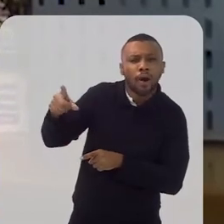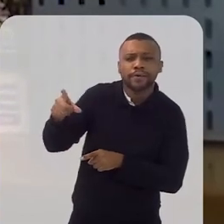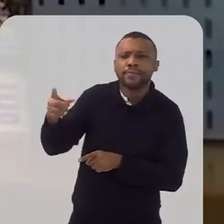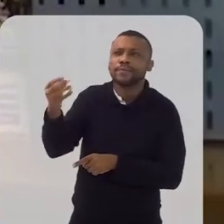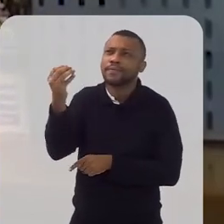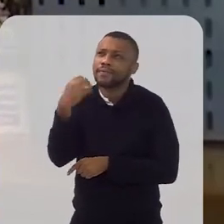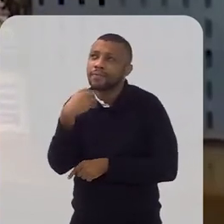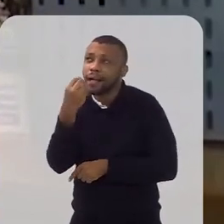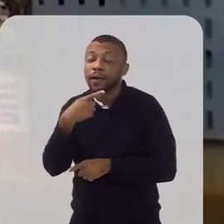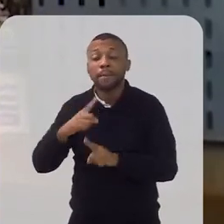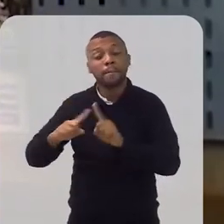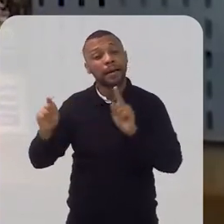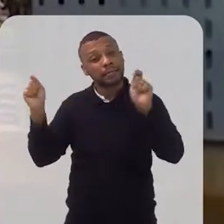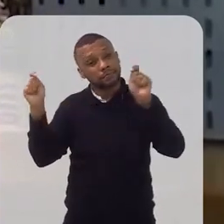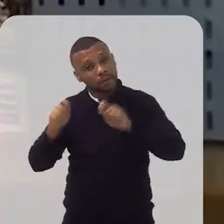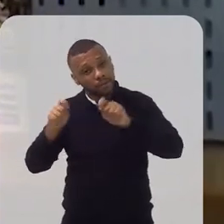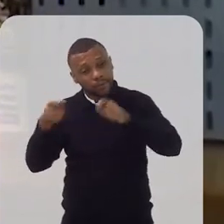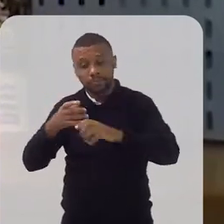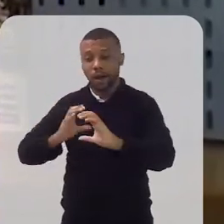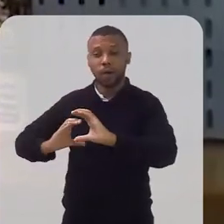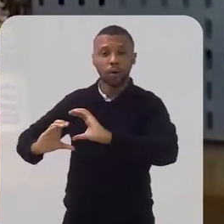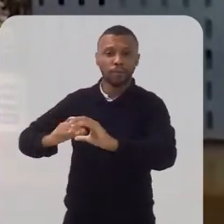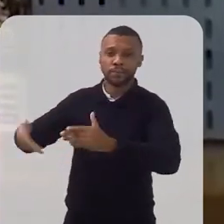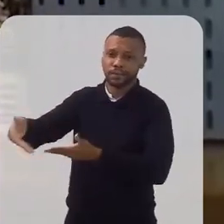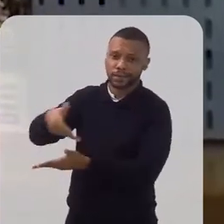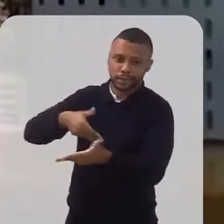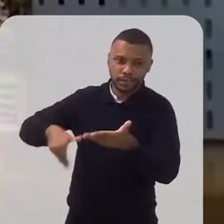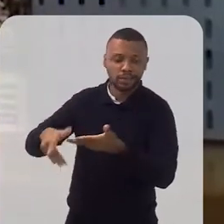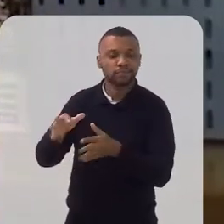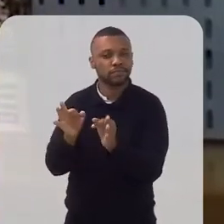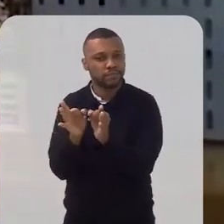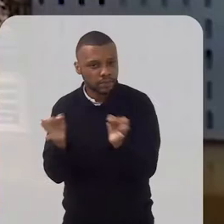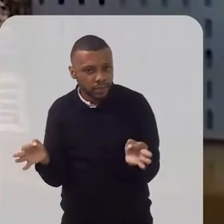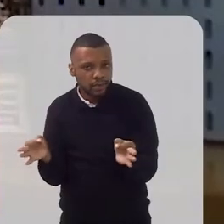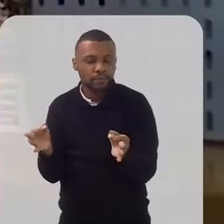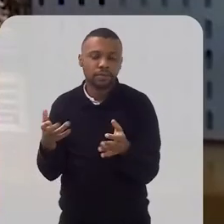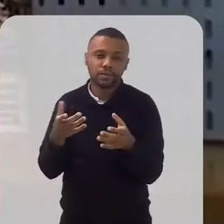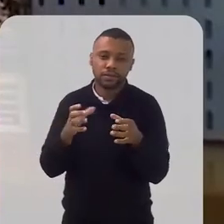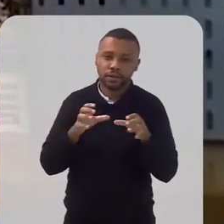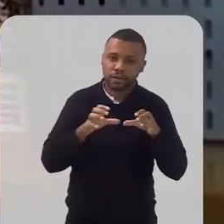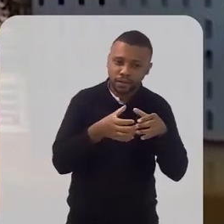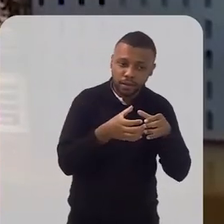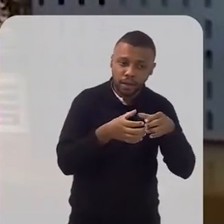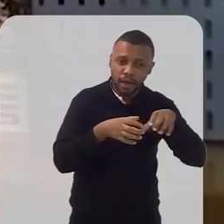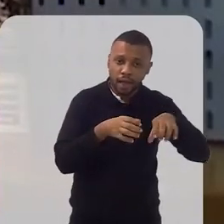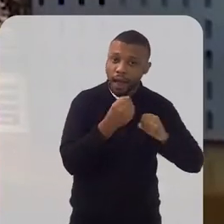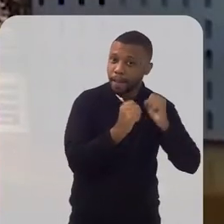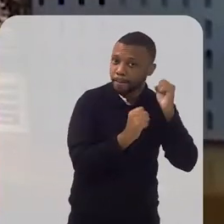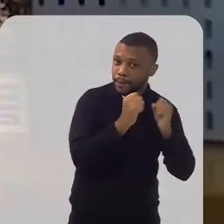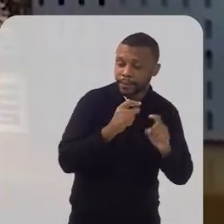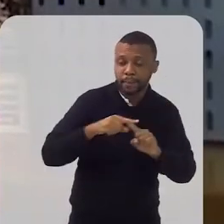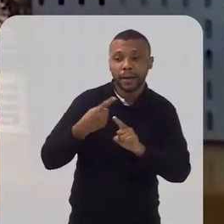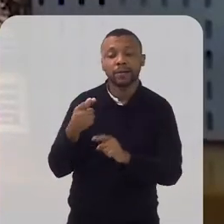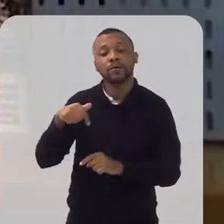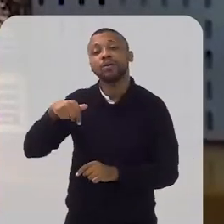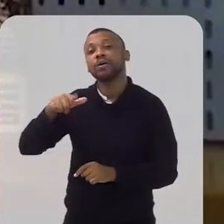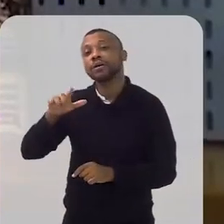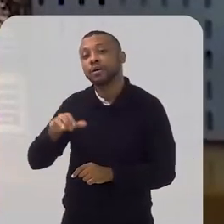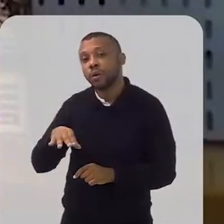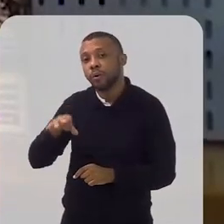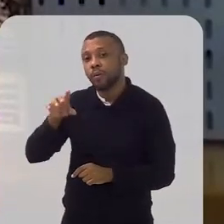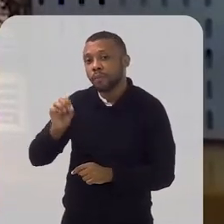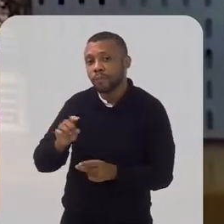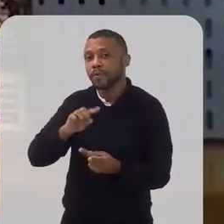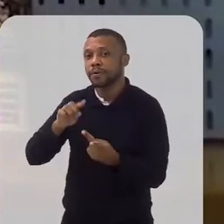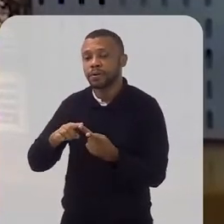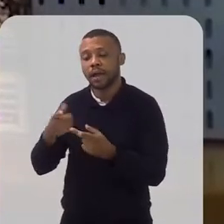permite uma comunicação mínima entre nós aqui e a rede de quilombos e a rede de colônias de pescadores. Então, se não tivesse internet,